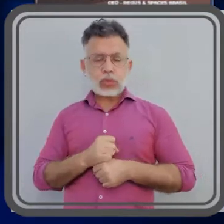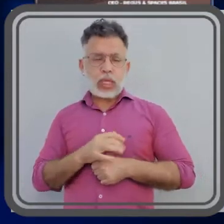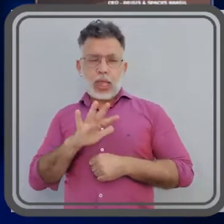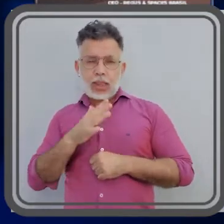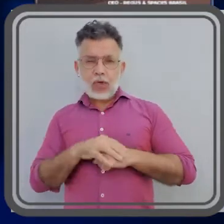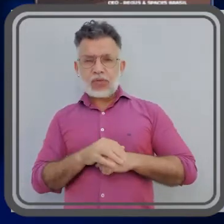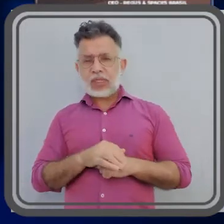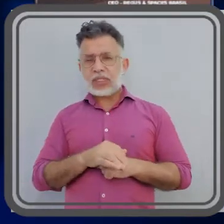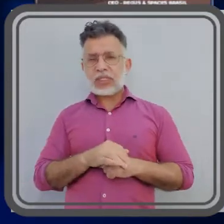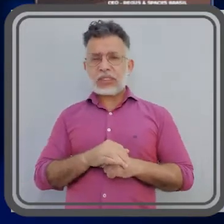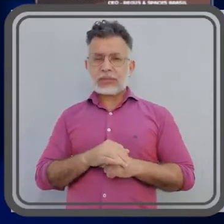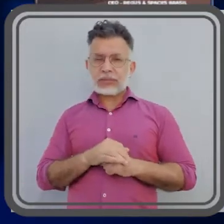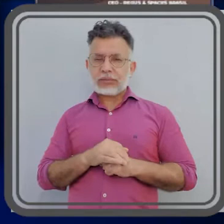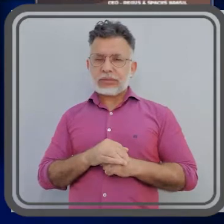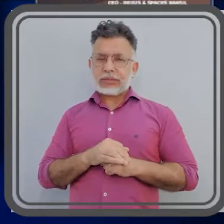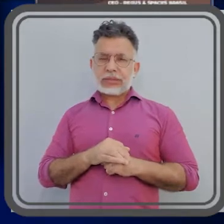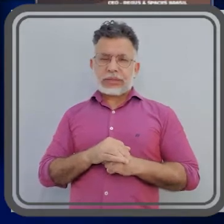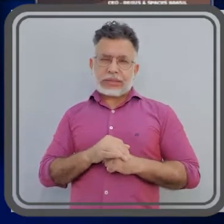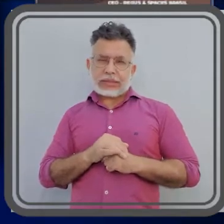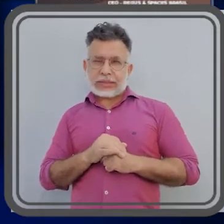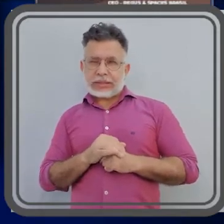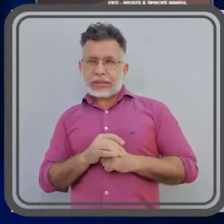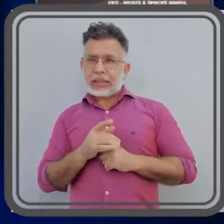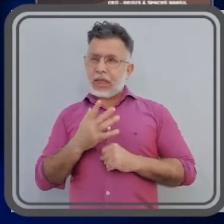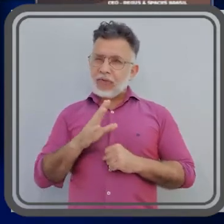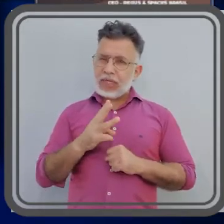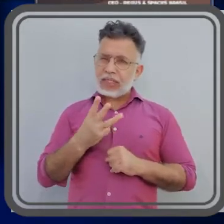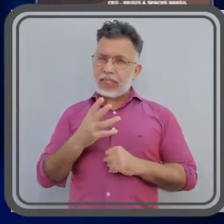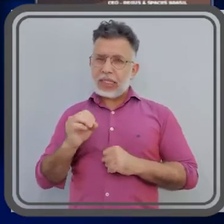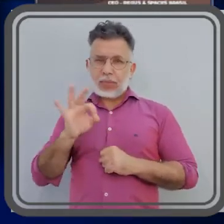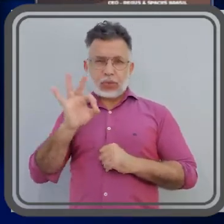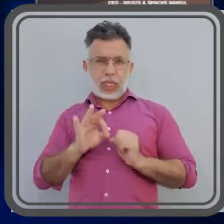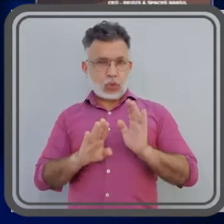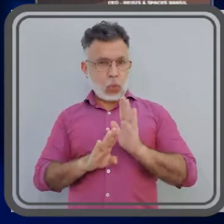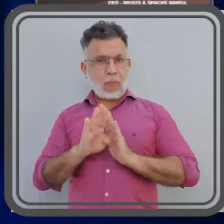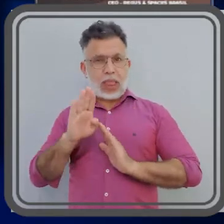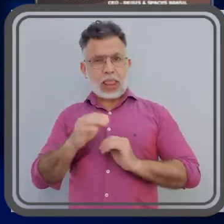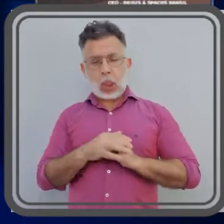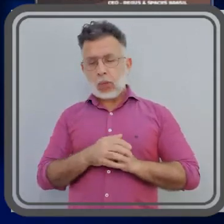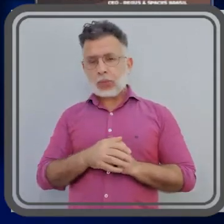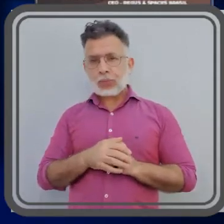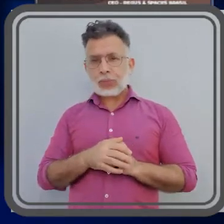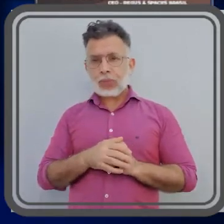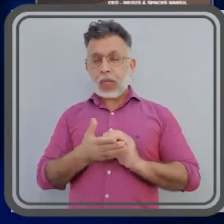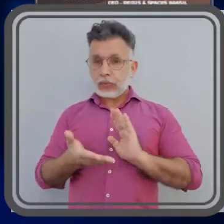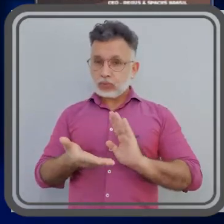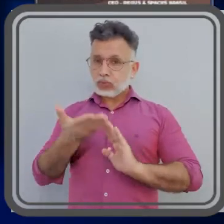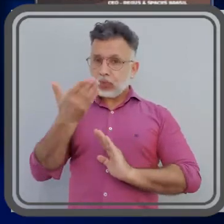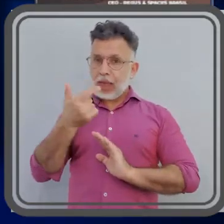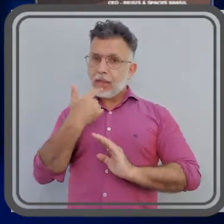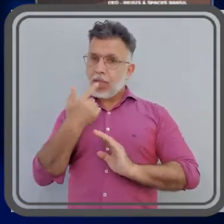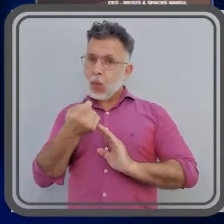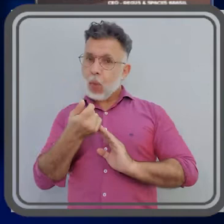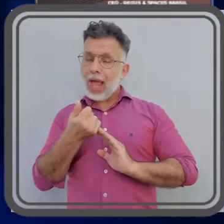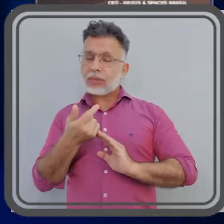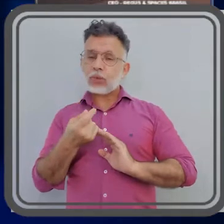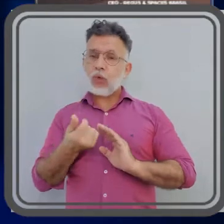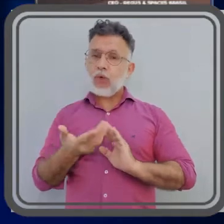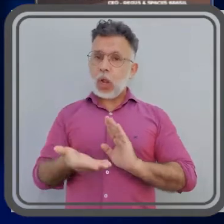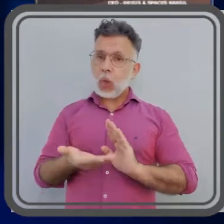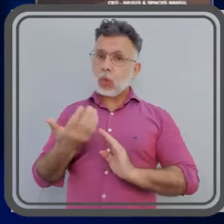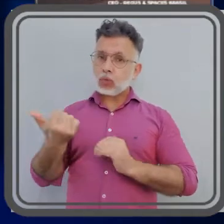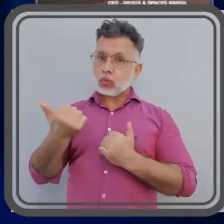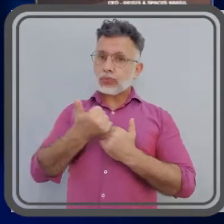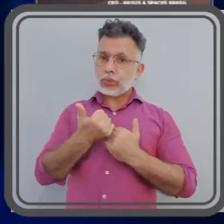INCC aí subindo algo entre 25% e 30% desde o início da pandemia. Isso seria quase que o valor de reposição dos